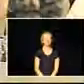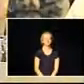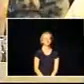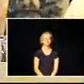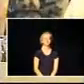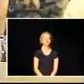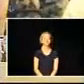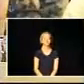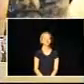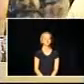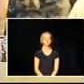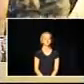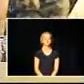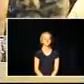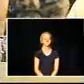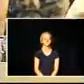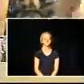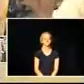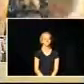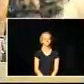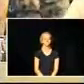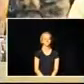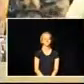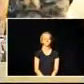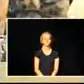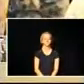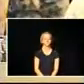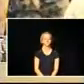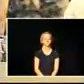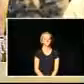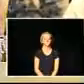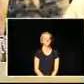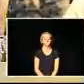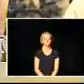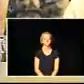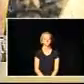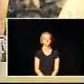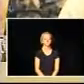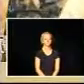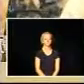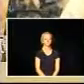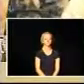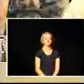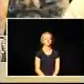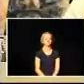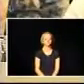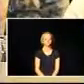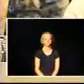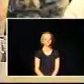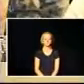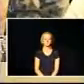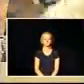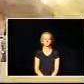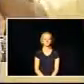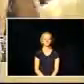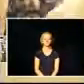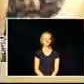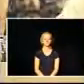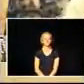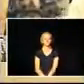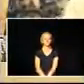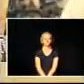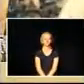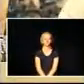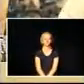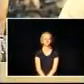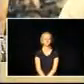ordem, por favor, Vossa Excelência não foi citado. Não, só vou colocar sempre para que a gente mantenha sempre a ordem, é o que eu prometi.